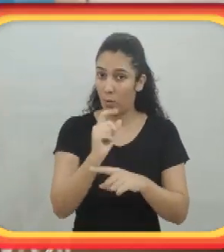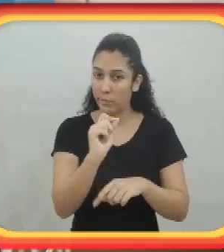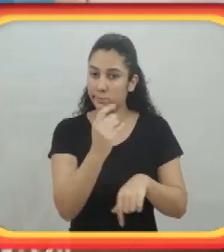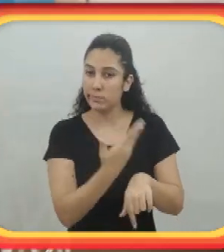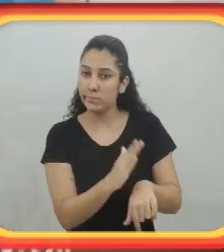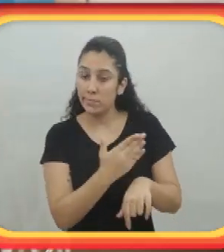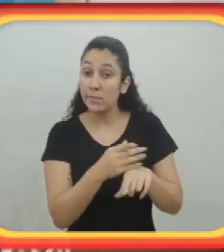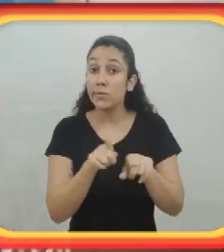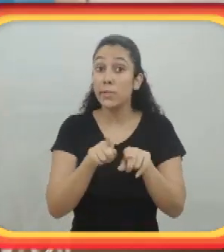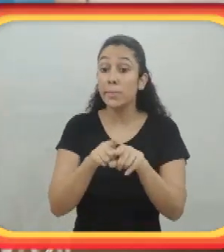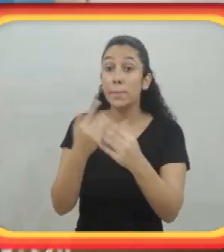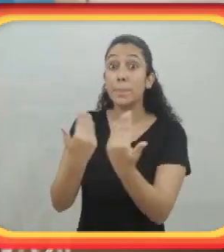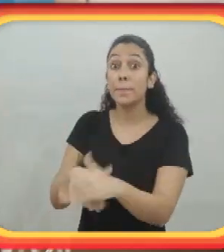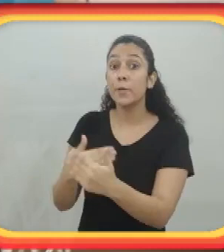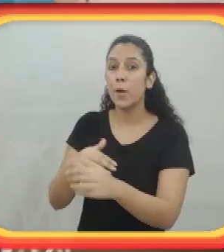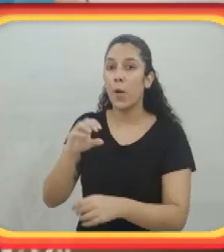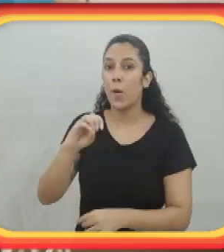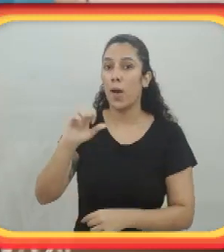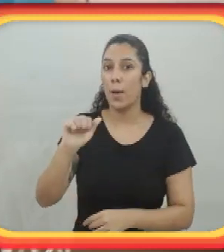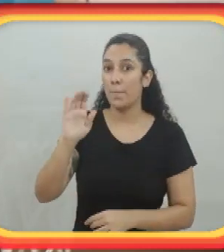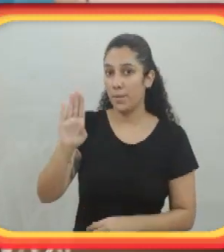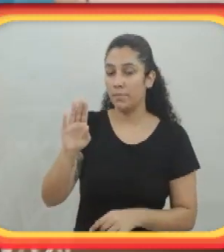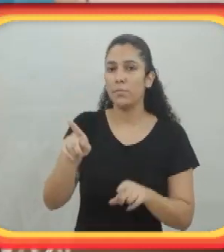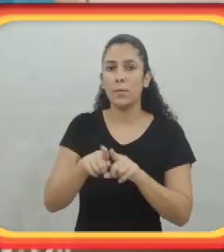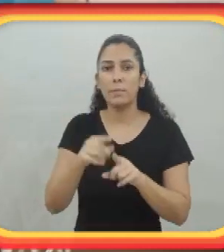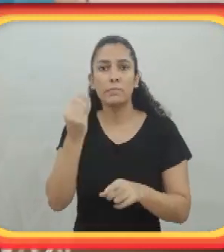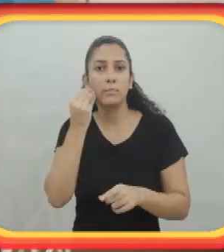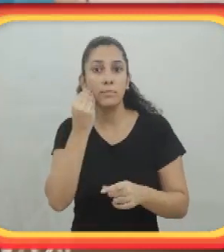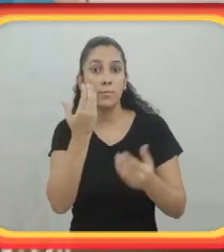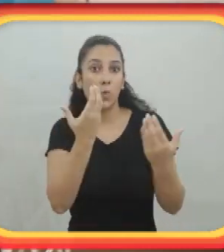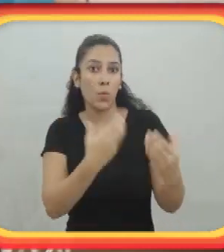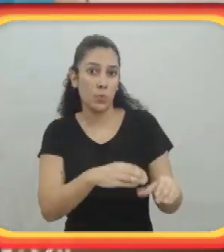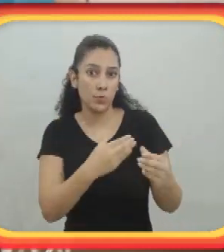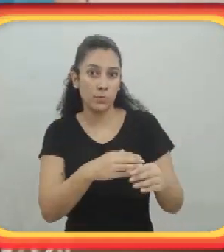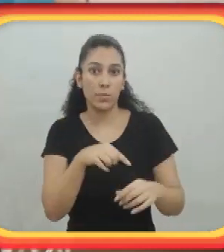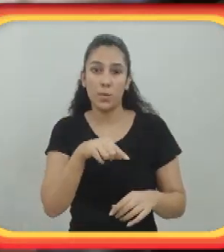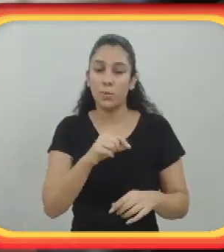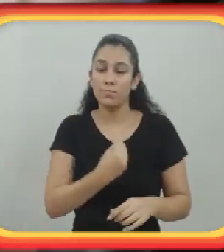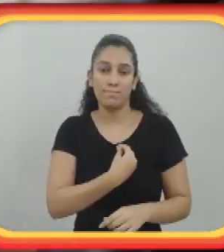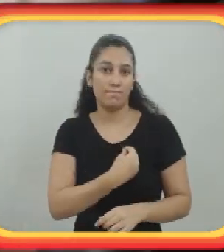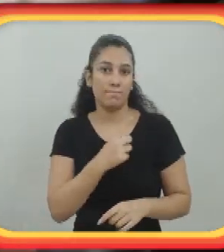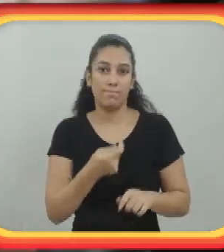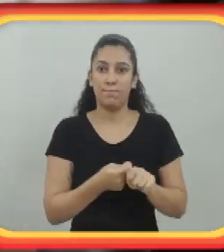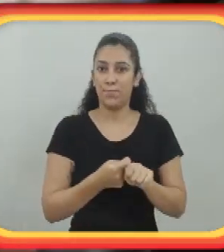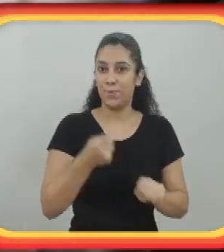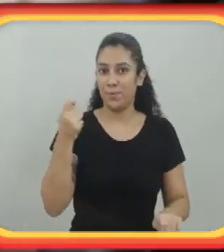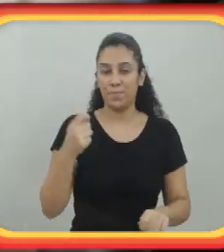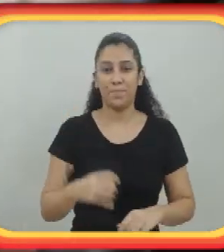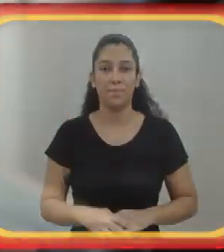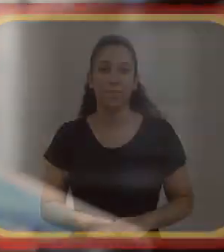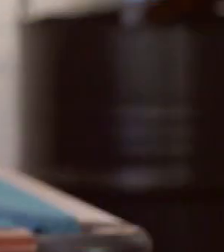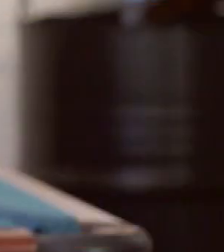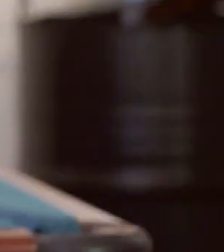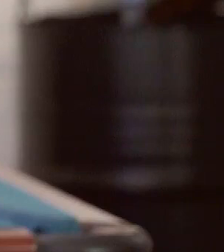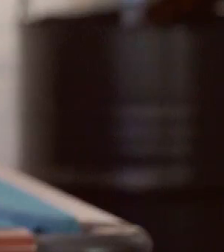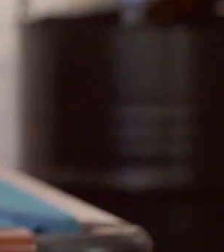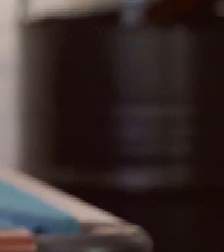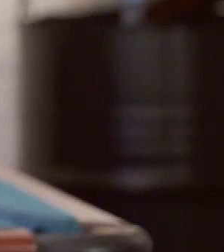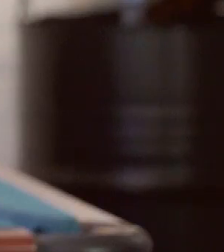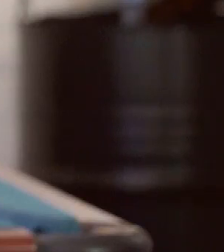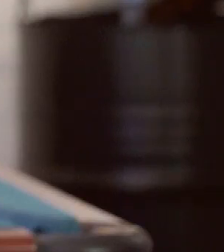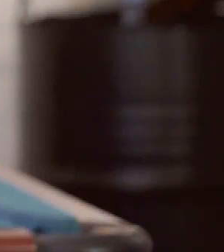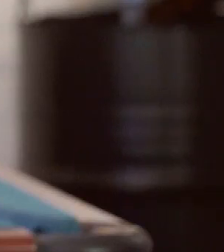pessoas, né? Não só como pessoas, mas também como profissionais. Agora eu vou procurar um estágio, fazer a prova da